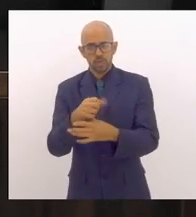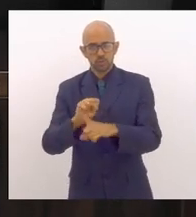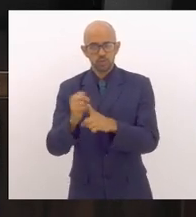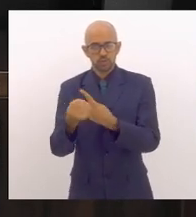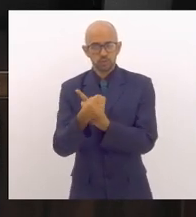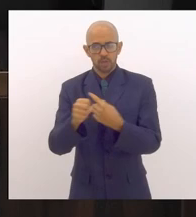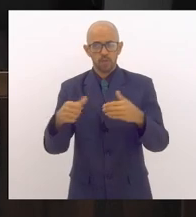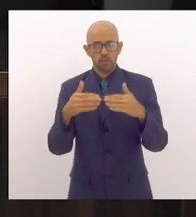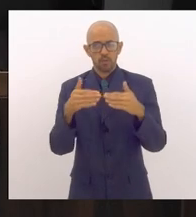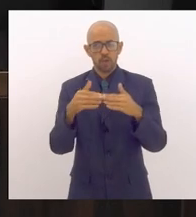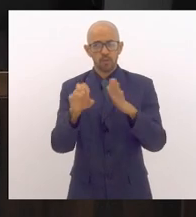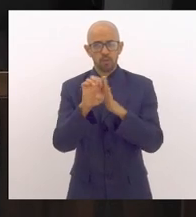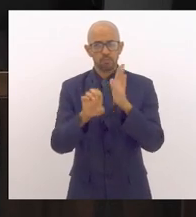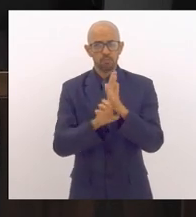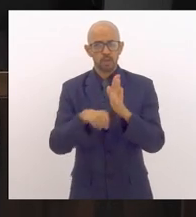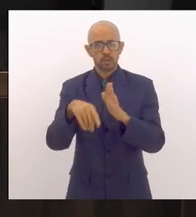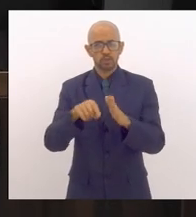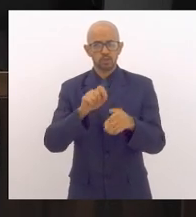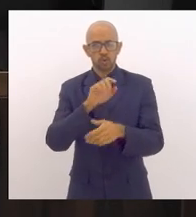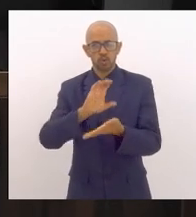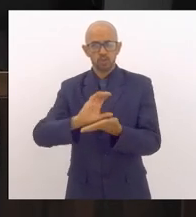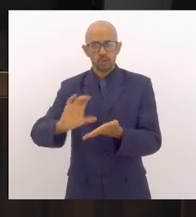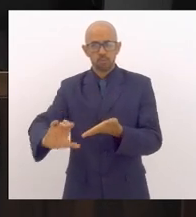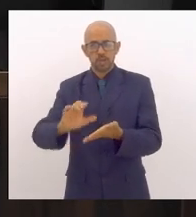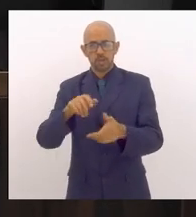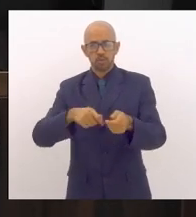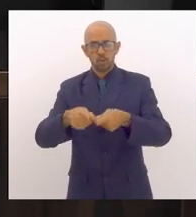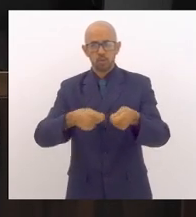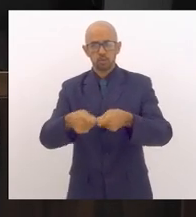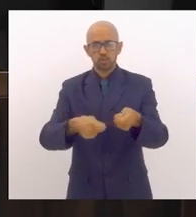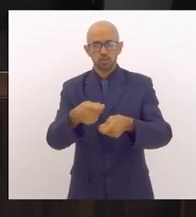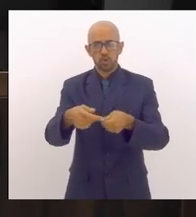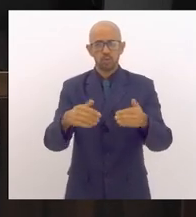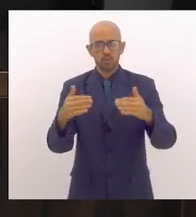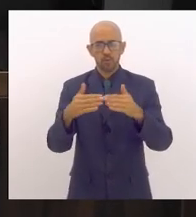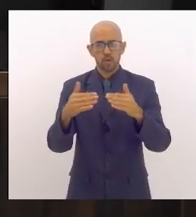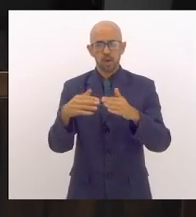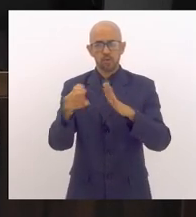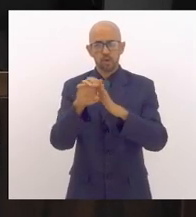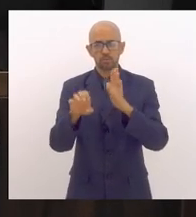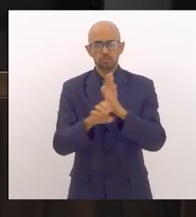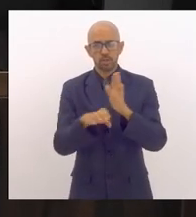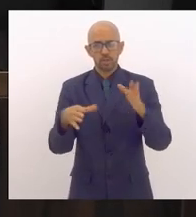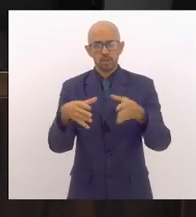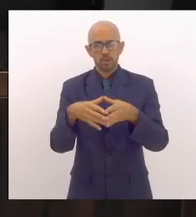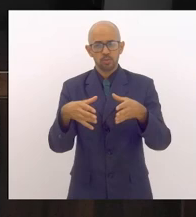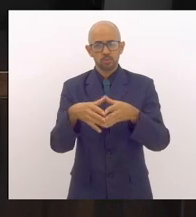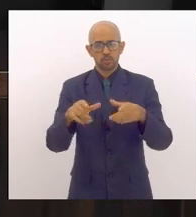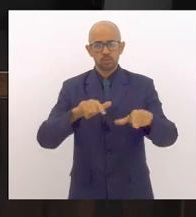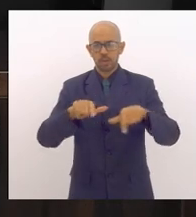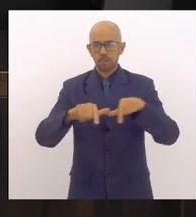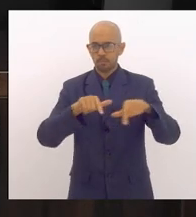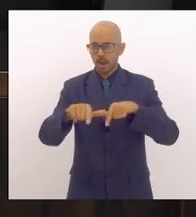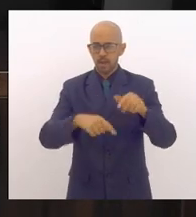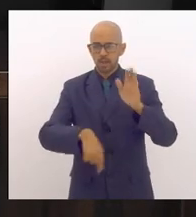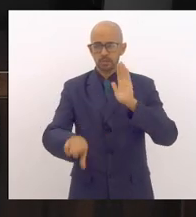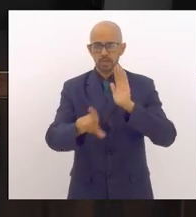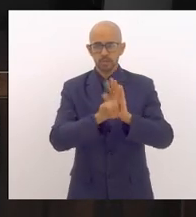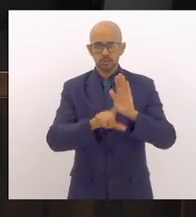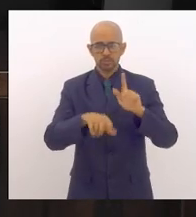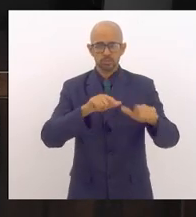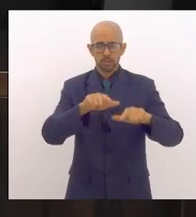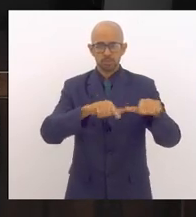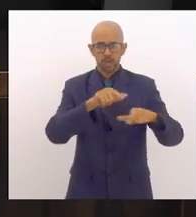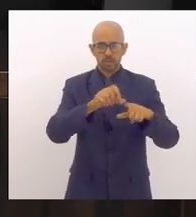emendas. De Orçamento, Finanças, Fiscalização Financeira e Controle, favorável com as emendas da Comissão de Trabalho, Legislação Social e Seguridade